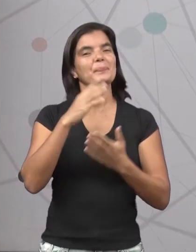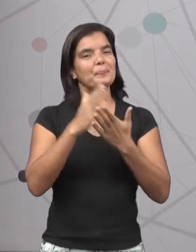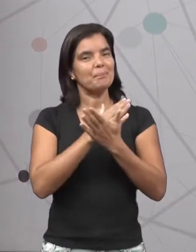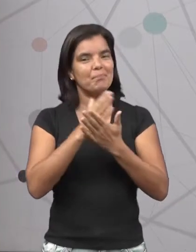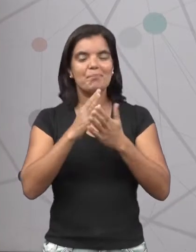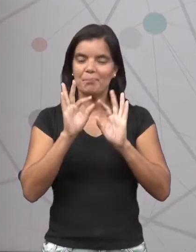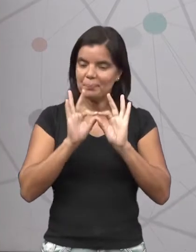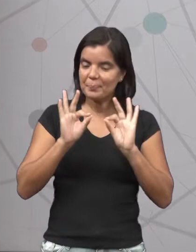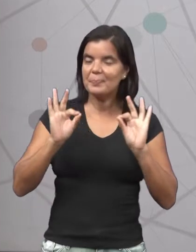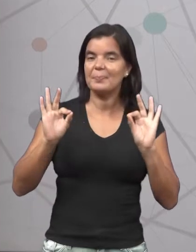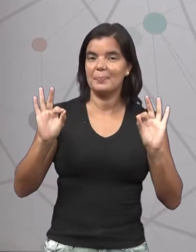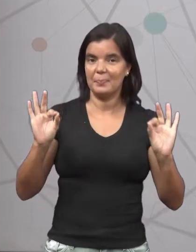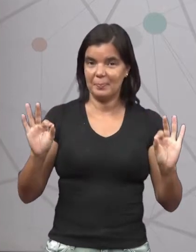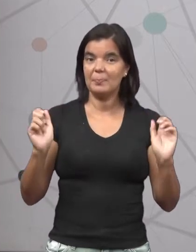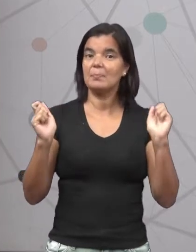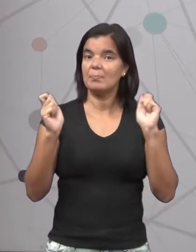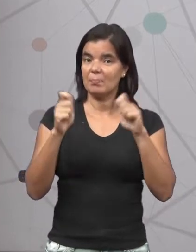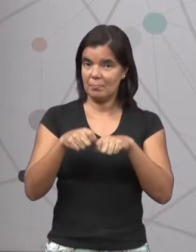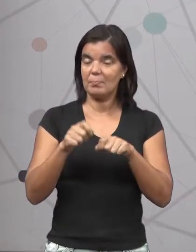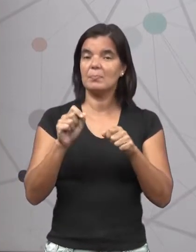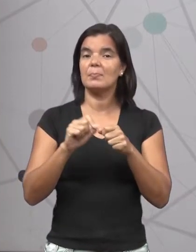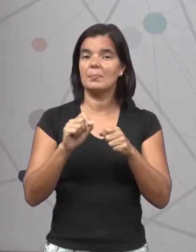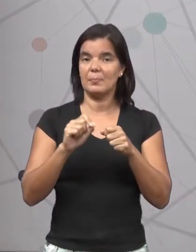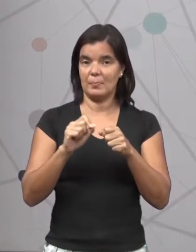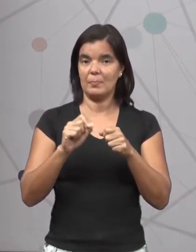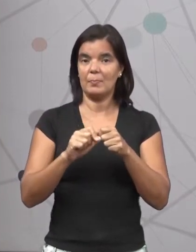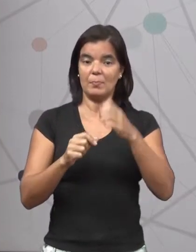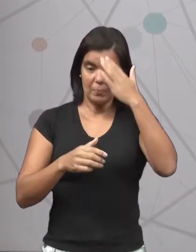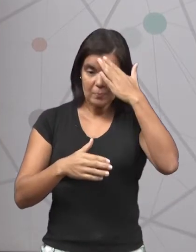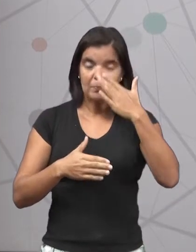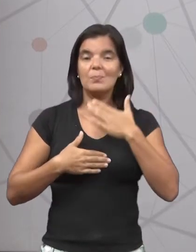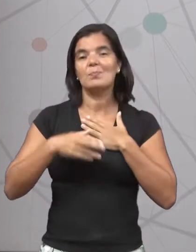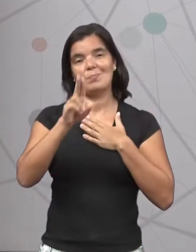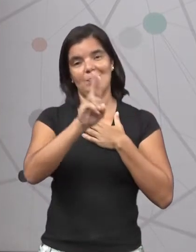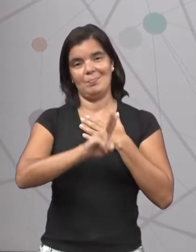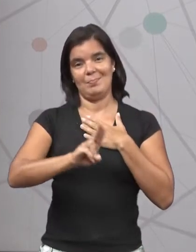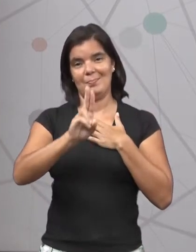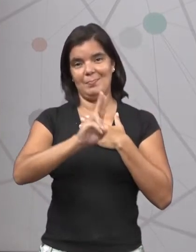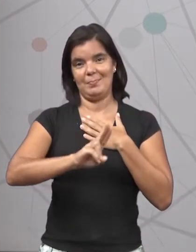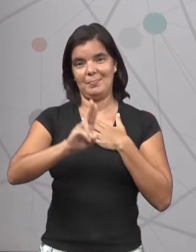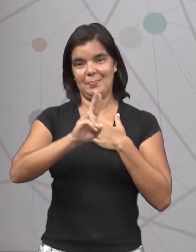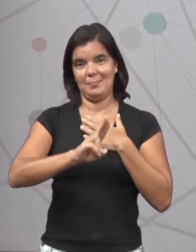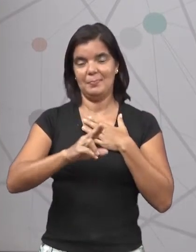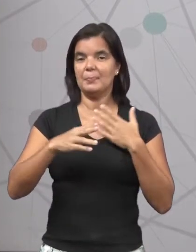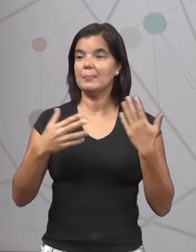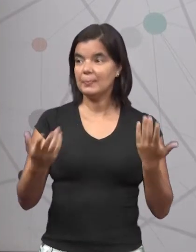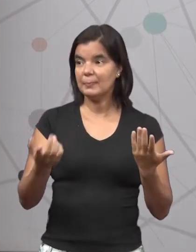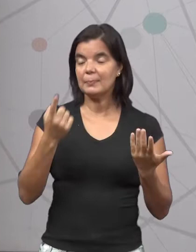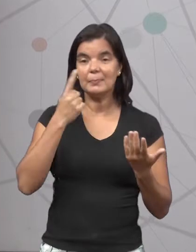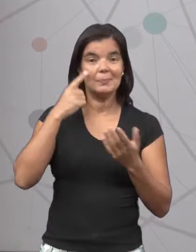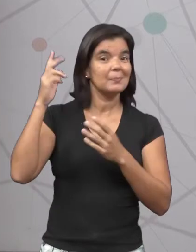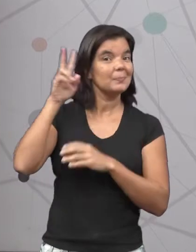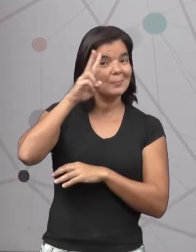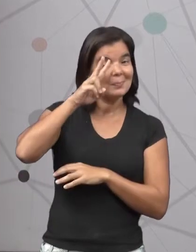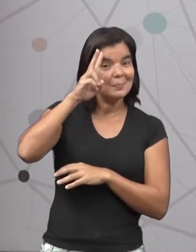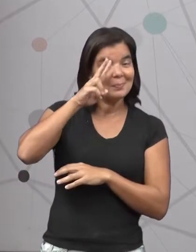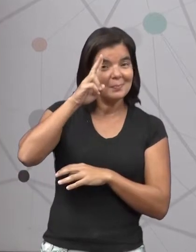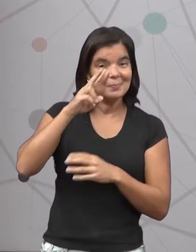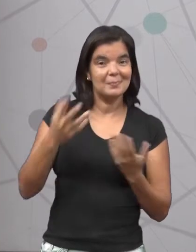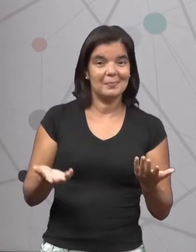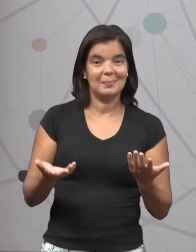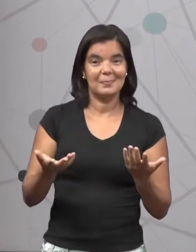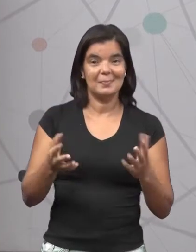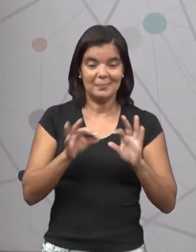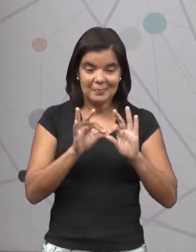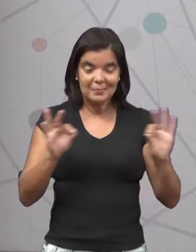algumas medidas que podemos fazer com as partes do corpo. Então, vamos relembrar as